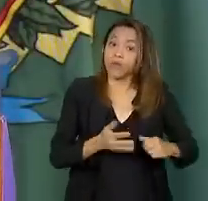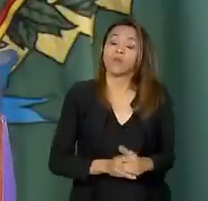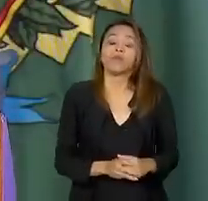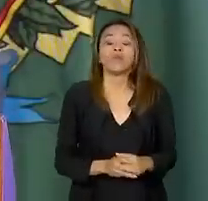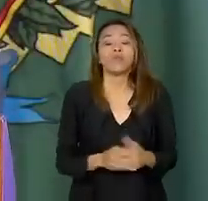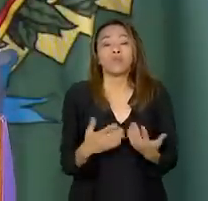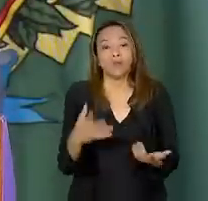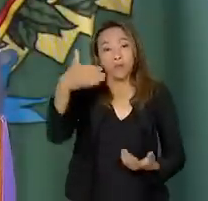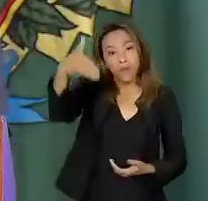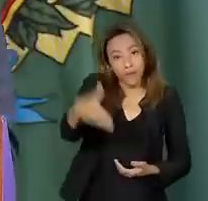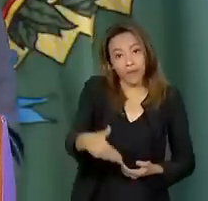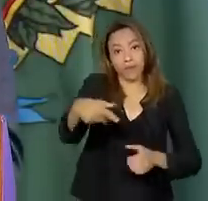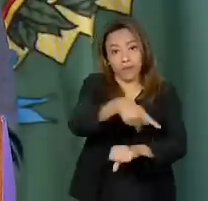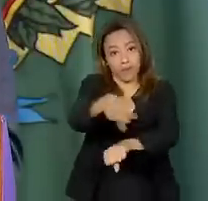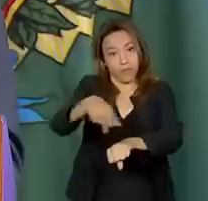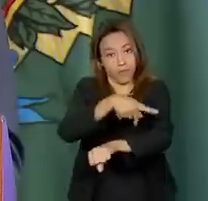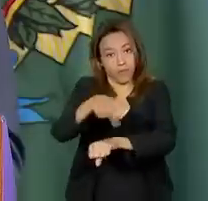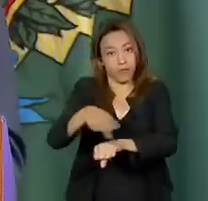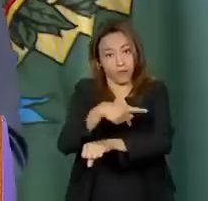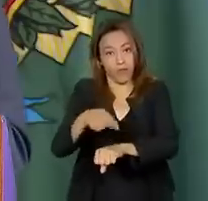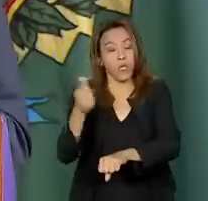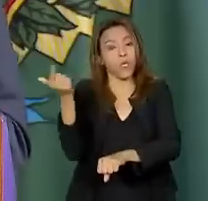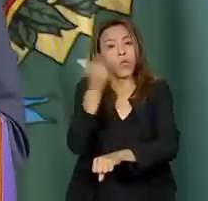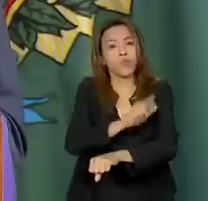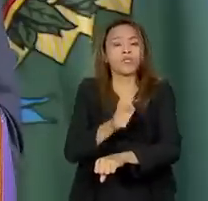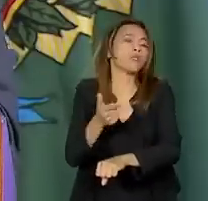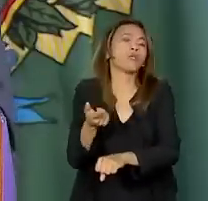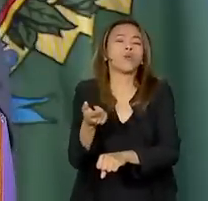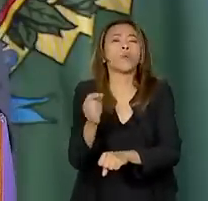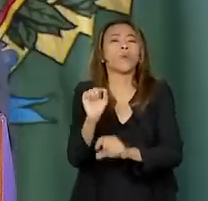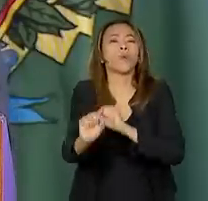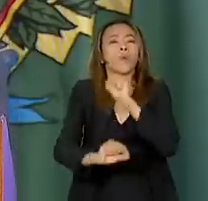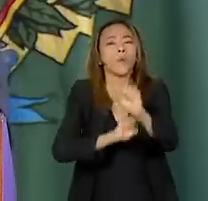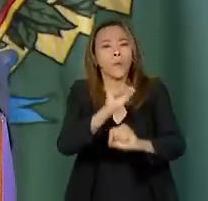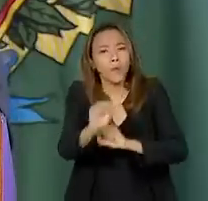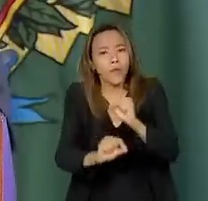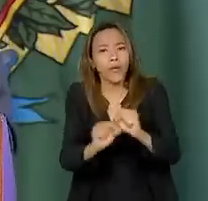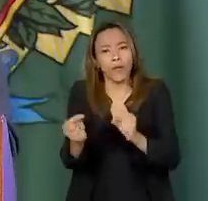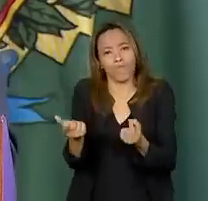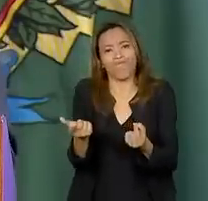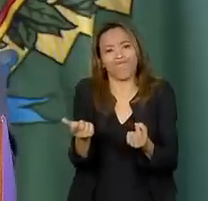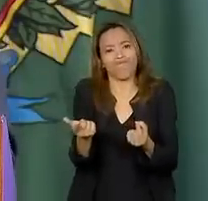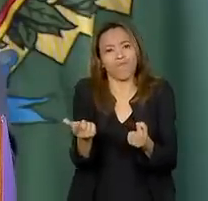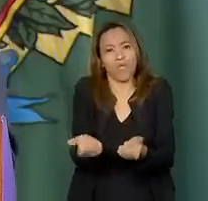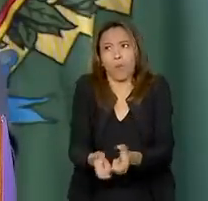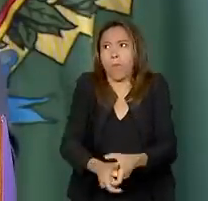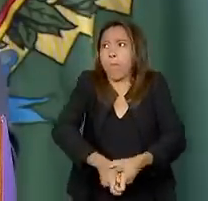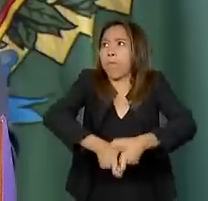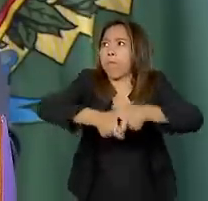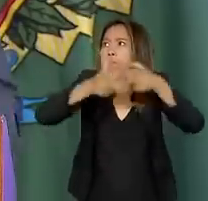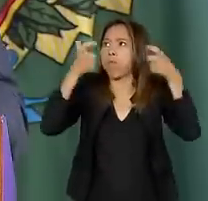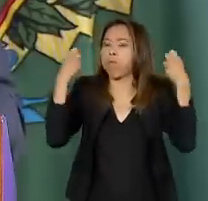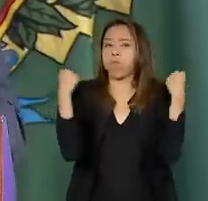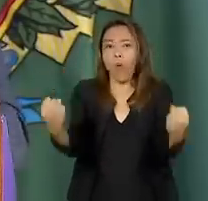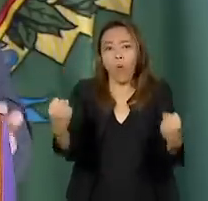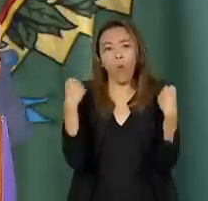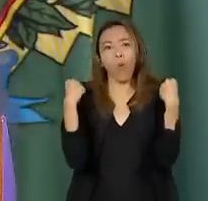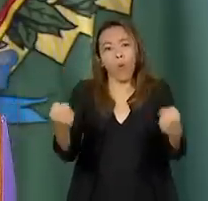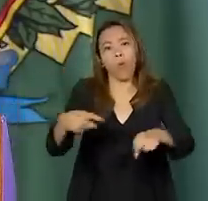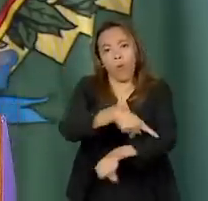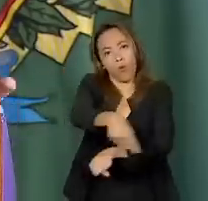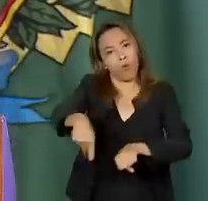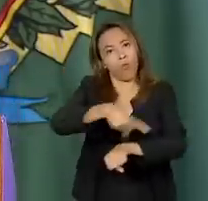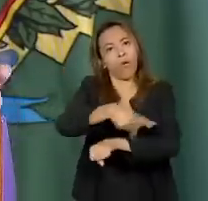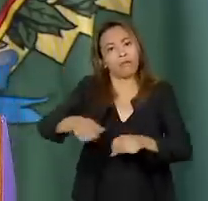país construiu as bases para que a gente seja uma grande nação. Uma grande